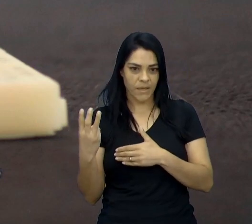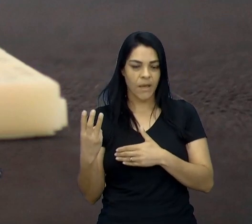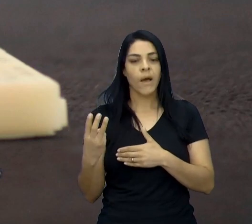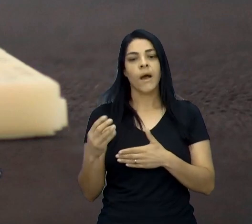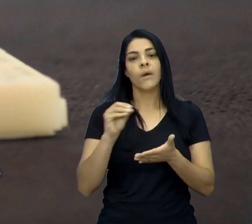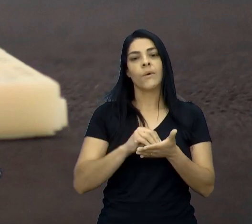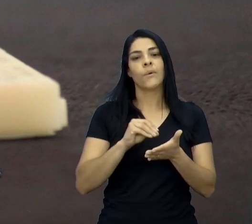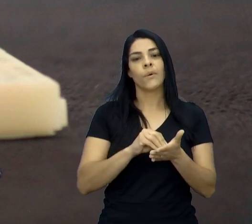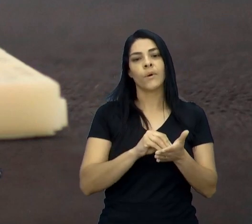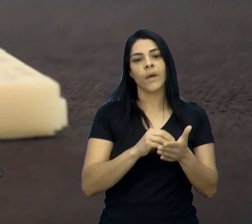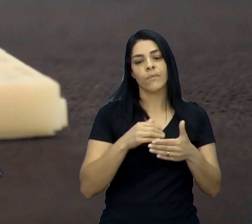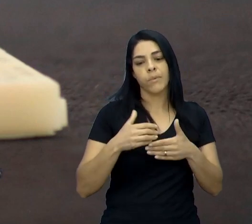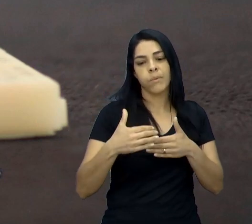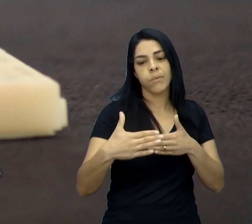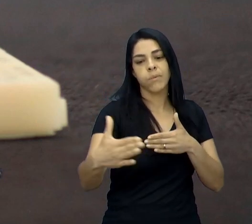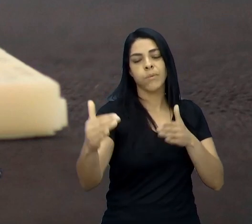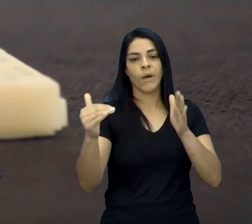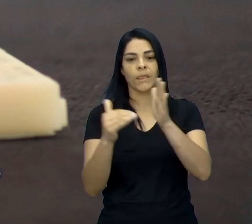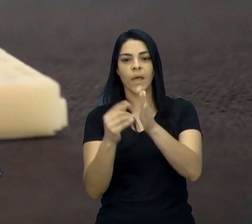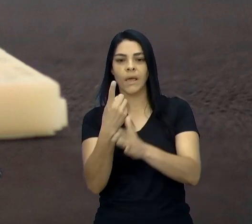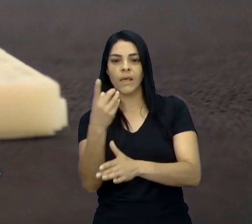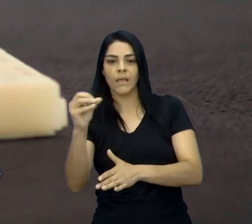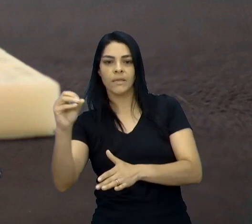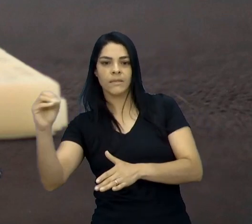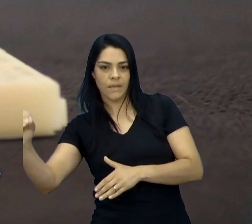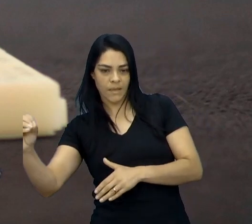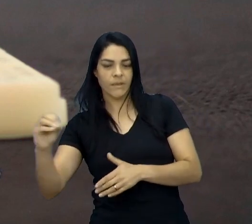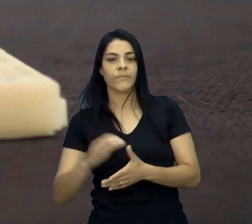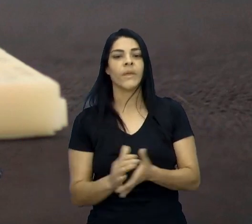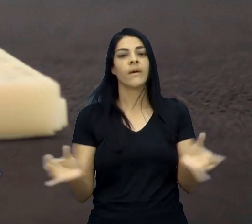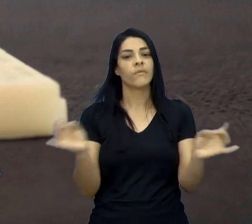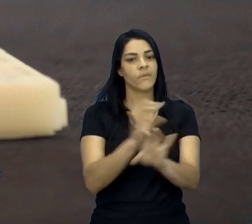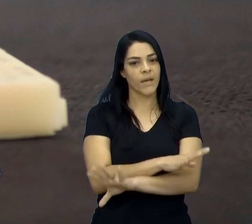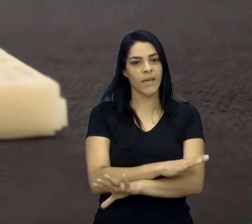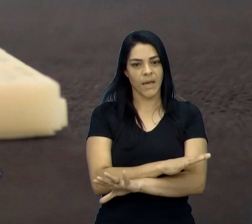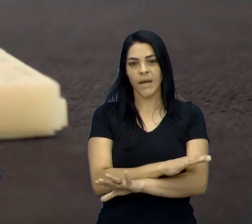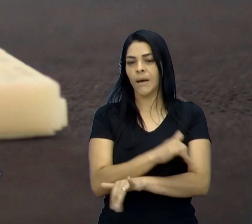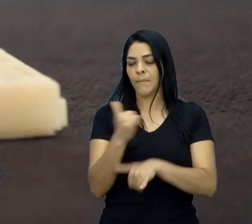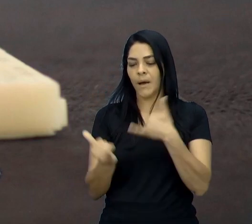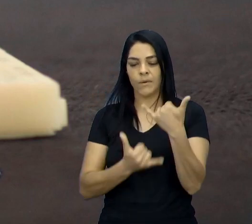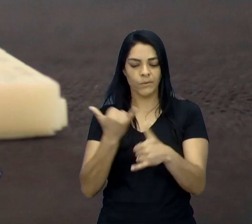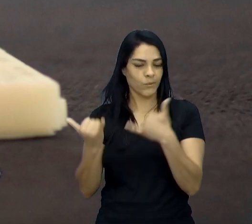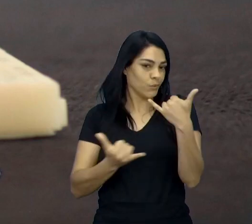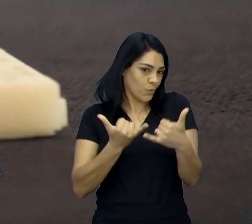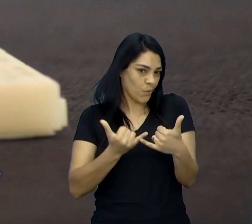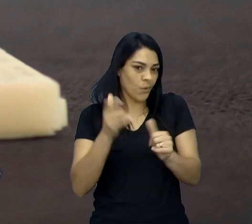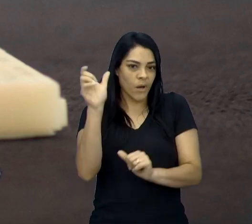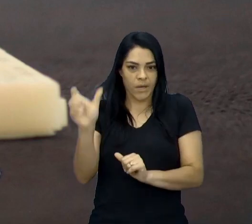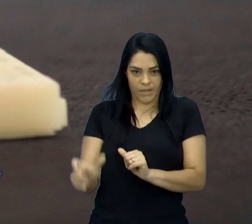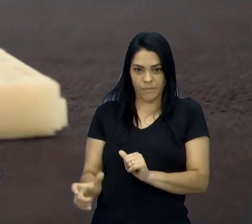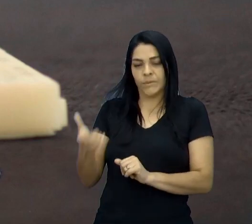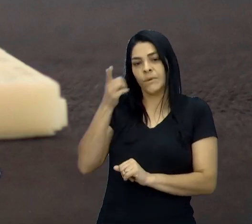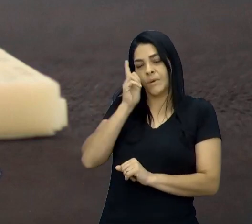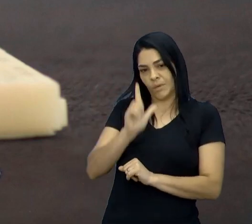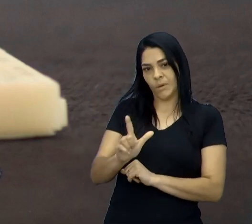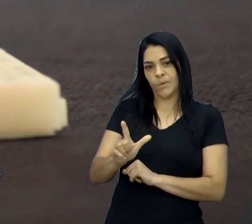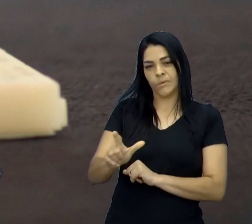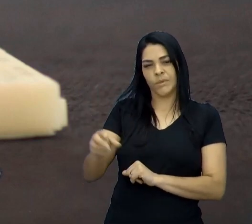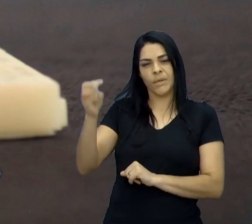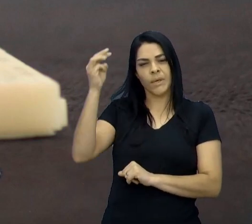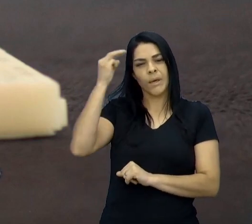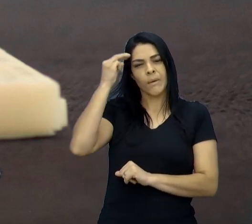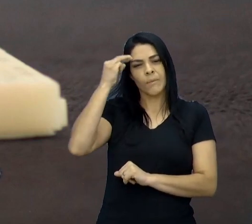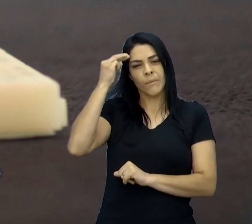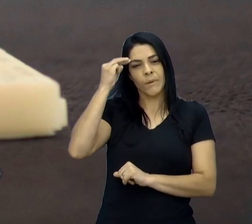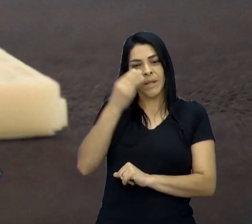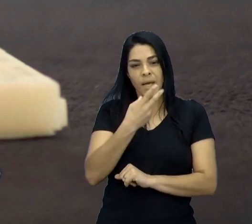ter escolhido o quanto quiser, tá bom? Vai acabar o jogo aí, o jogador que conseguir decorar aí as 100 cores. Tá? No máximo aí eu